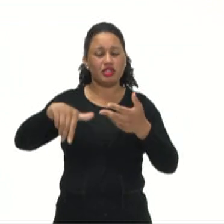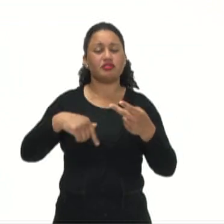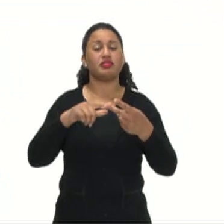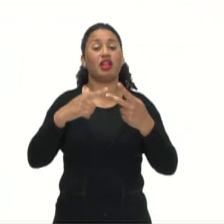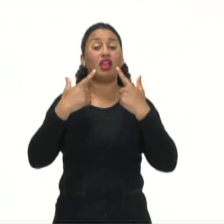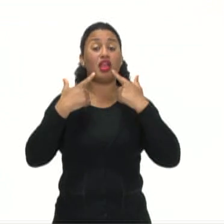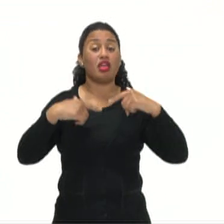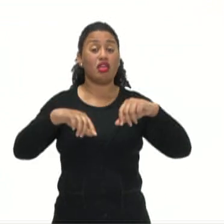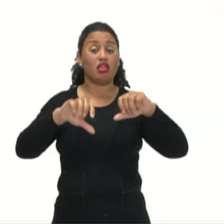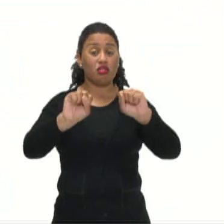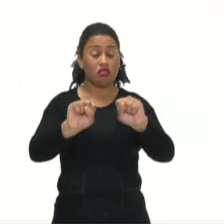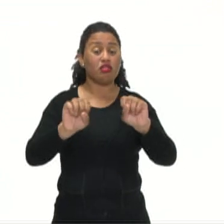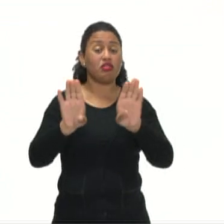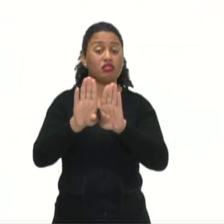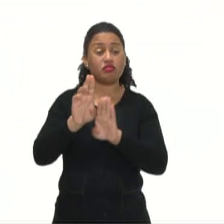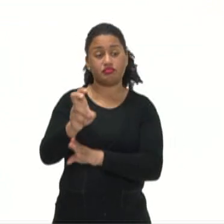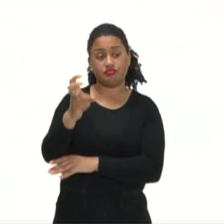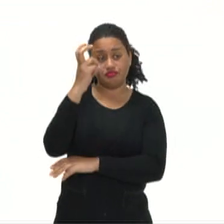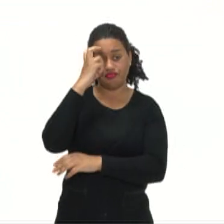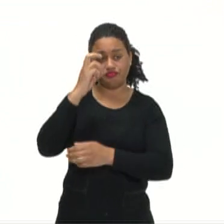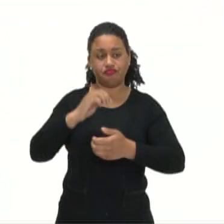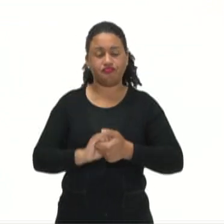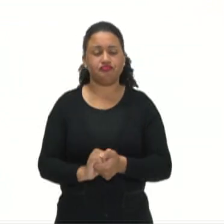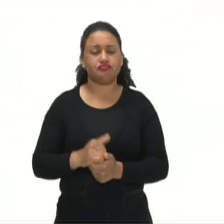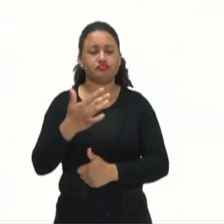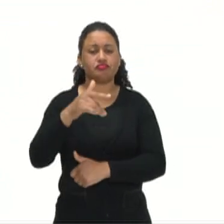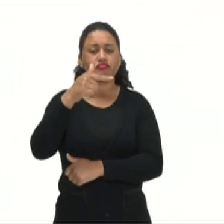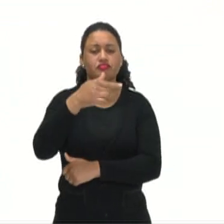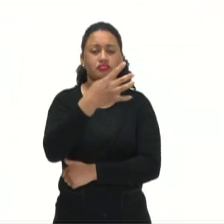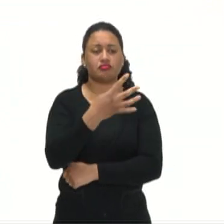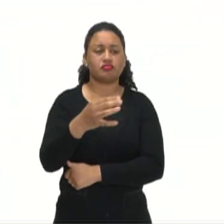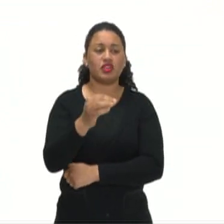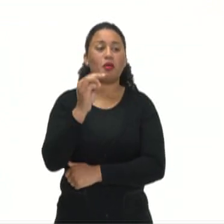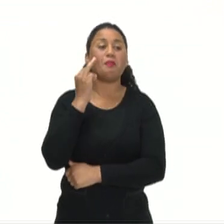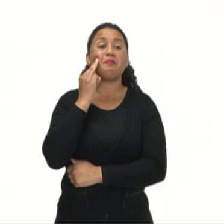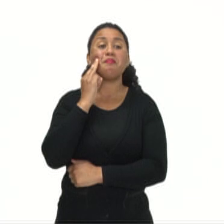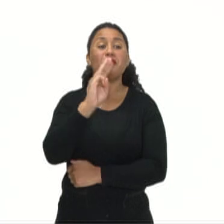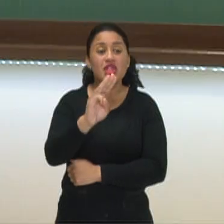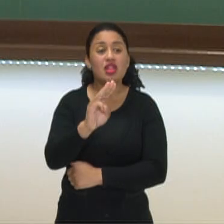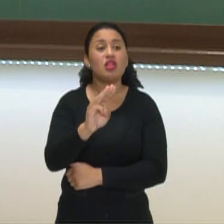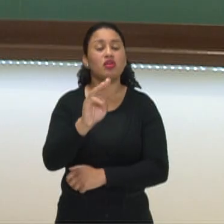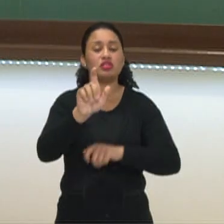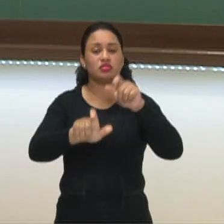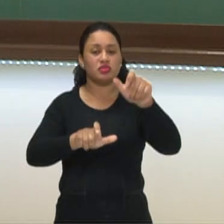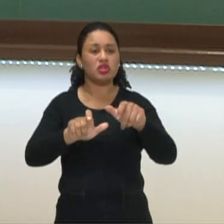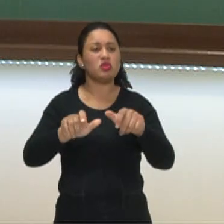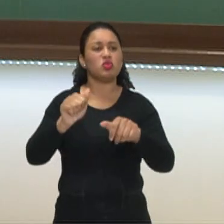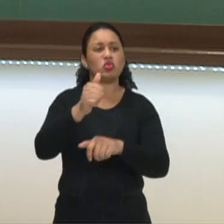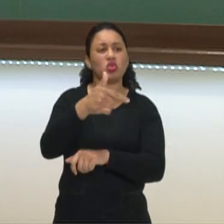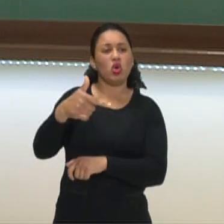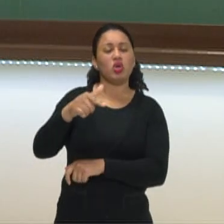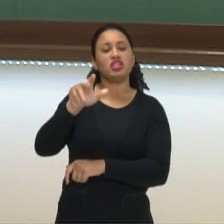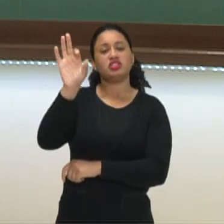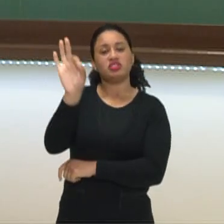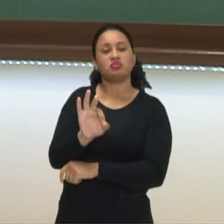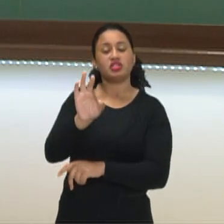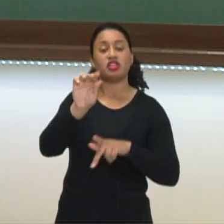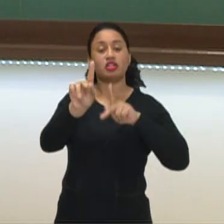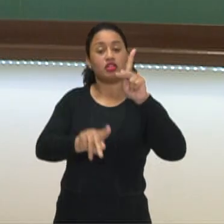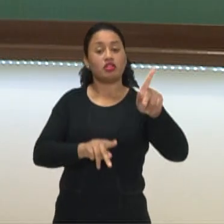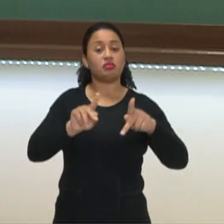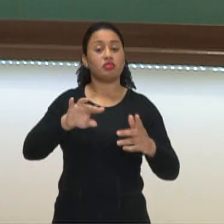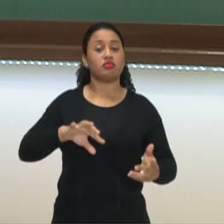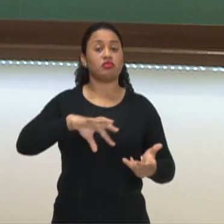cultural. Aproximadamente 740 milhões de habitantes, ou 12% da população mundial, uma